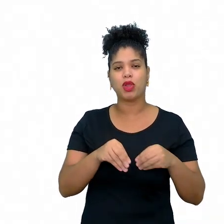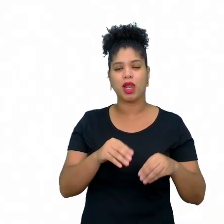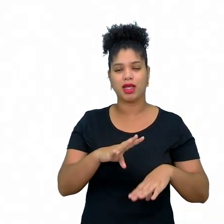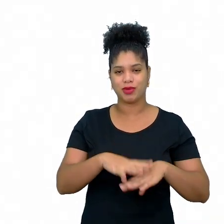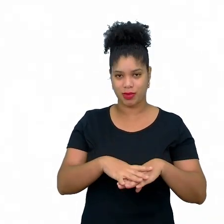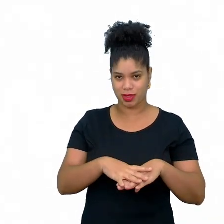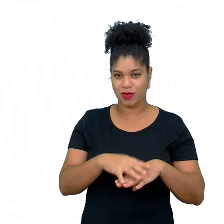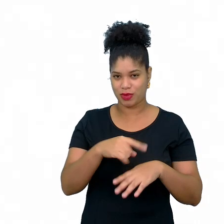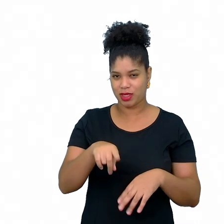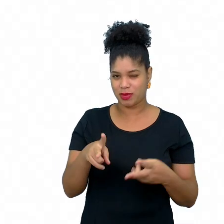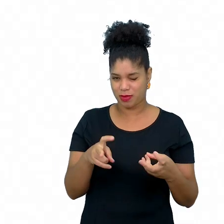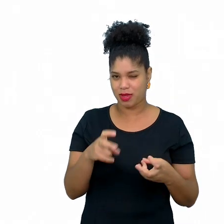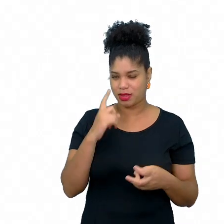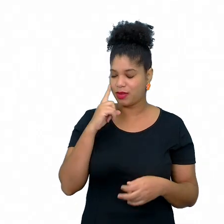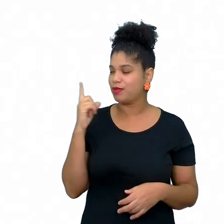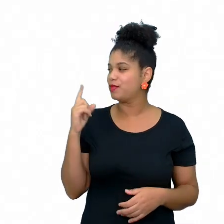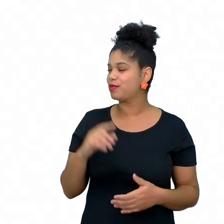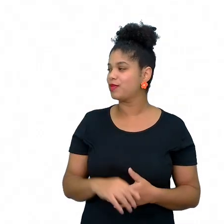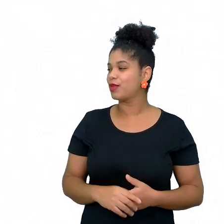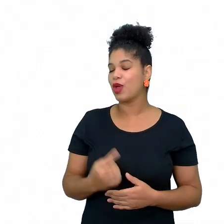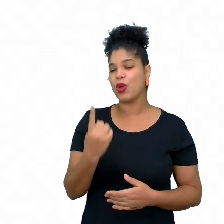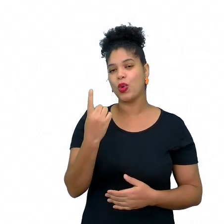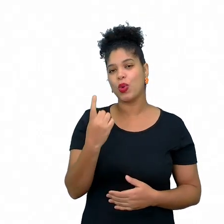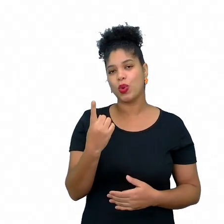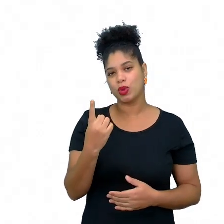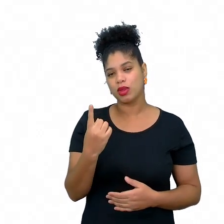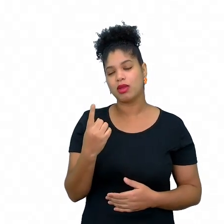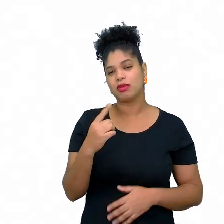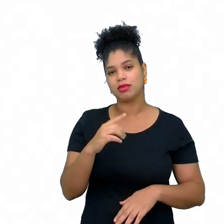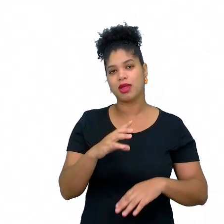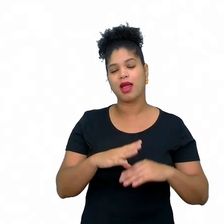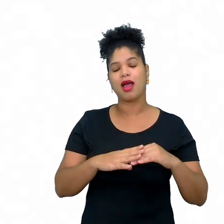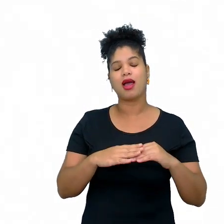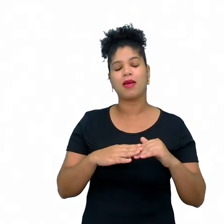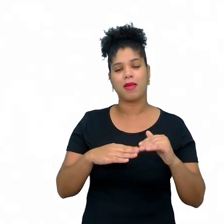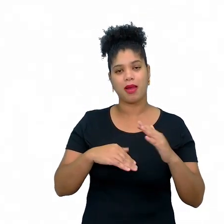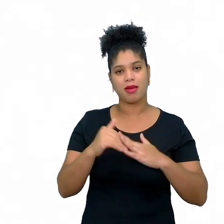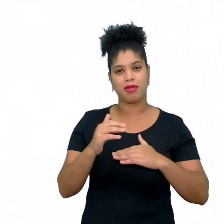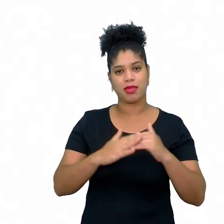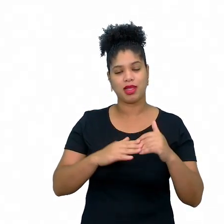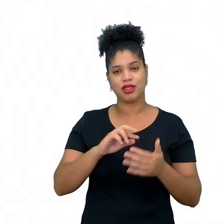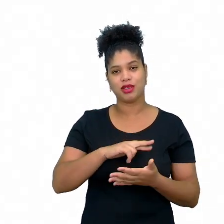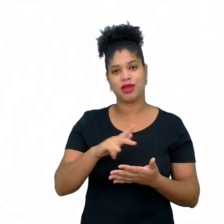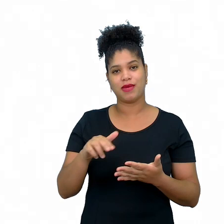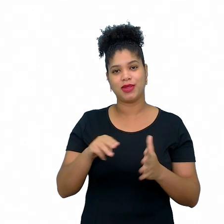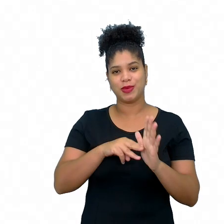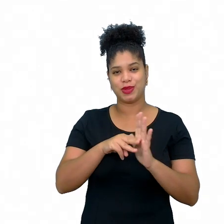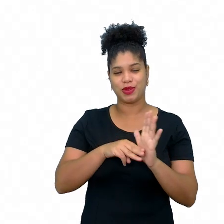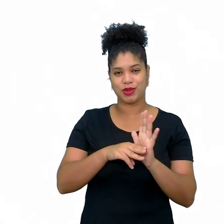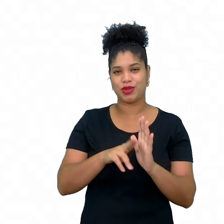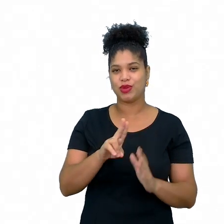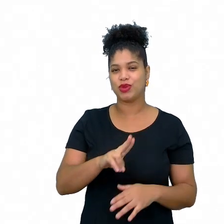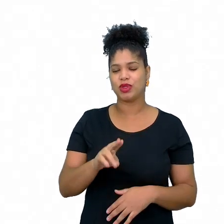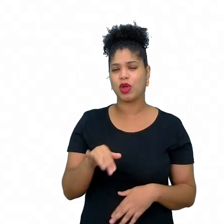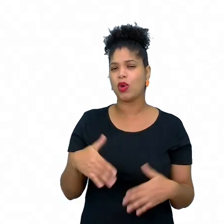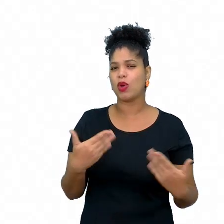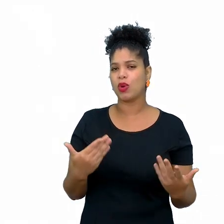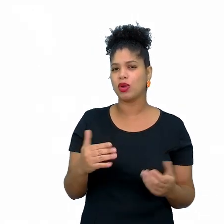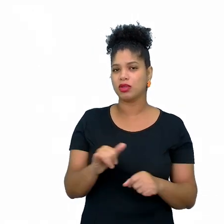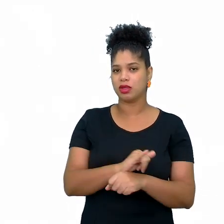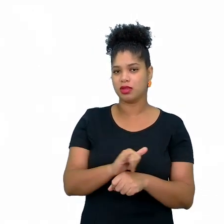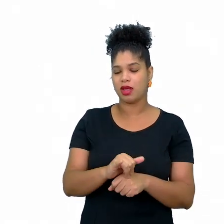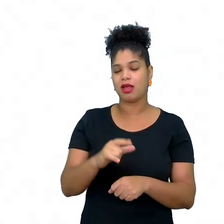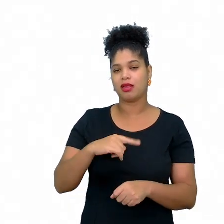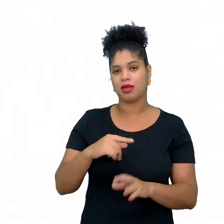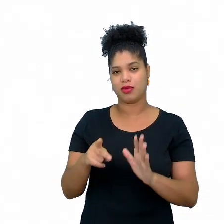matemática. Percebam que em uma habilidade nós conseguimos utilizar diversos tipos de metodologias. Quais são esses recursos? Eu tenho o caderno